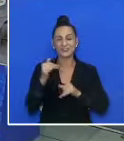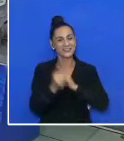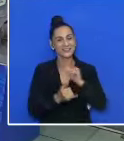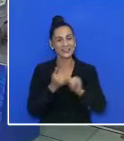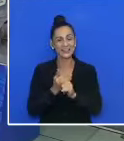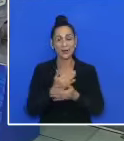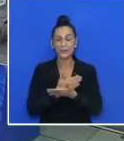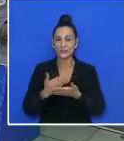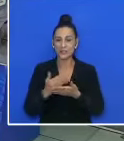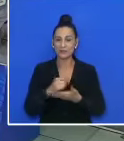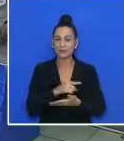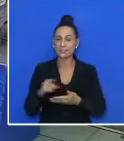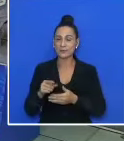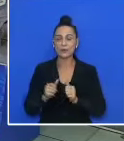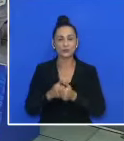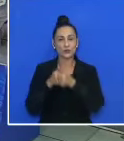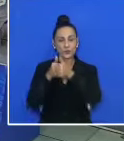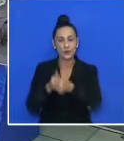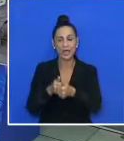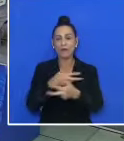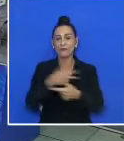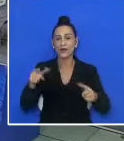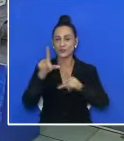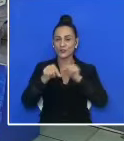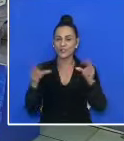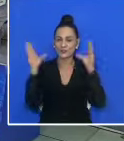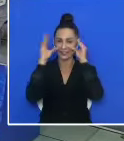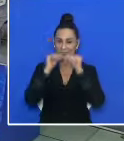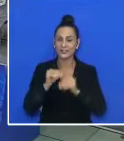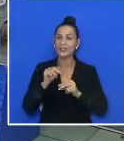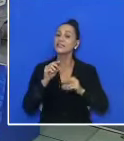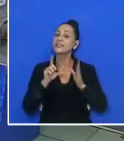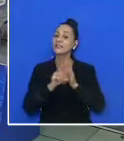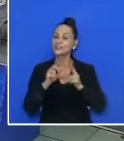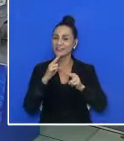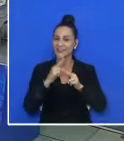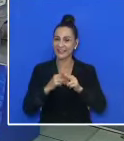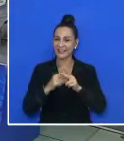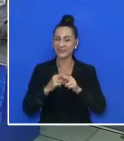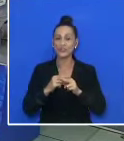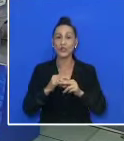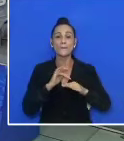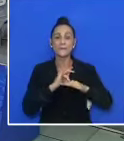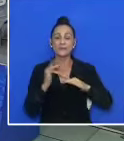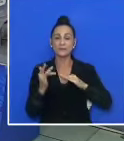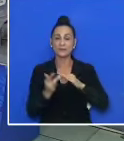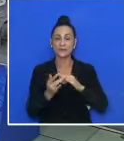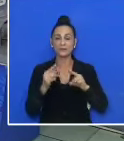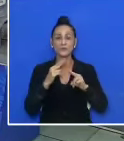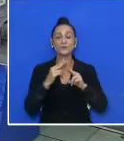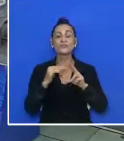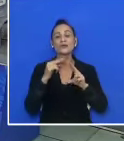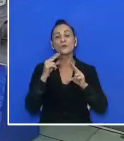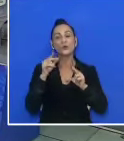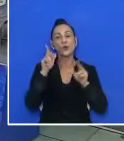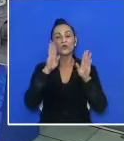internet. E a partir de agora você pode acompanhar os demais sorteios desta noite das Loterias Caixa através dos perfis do